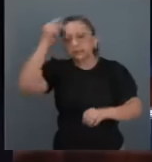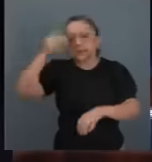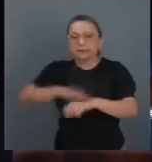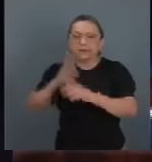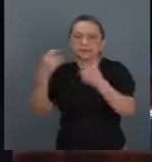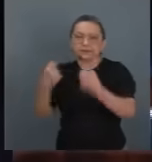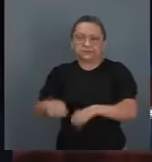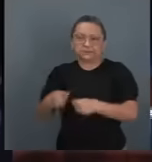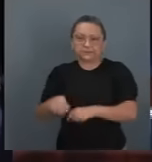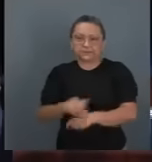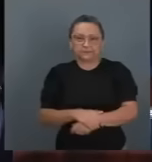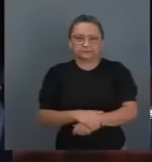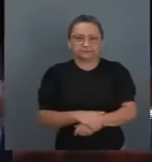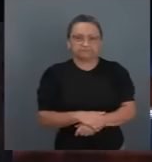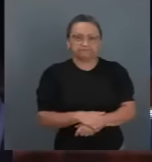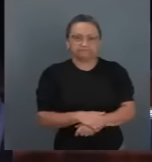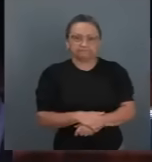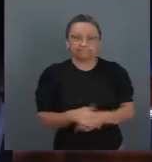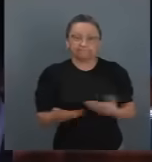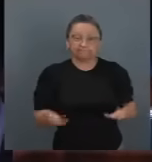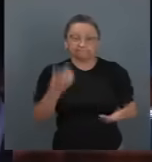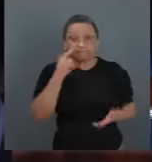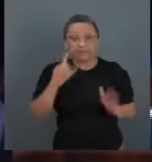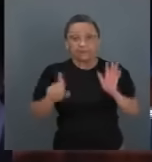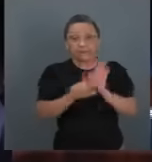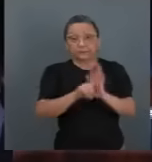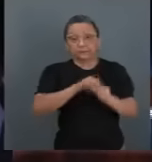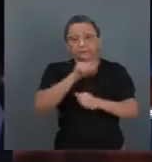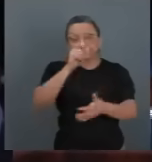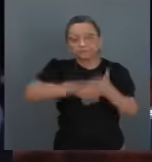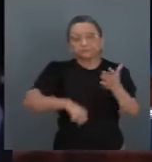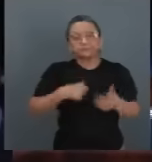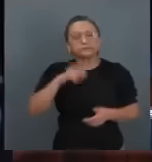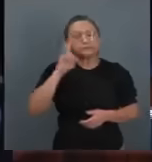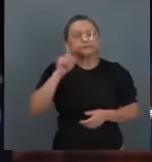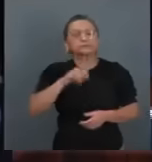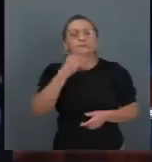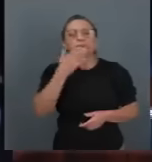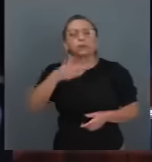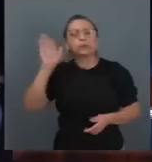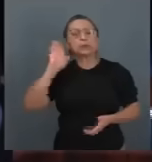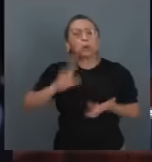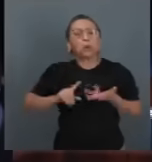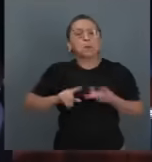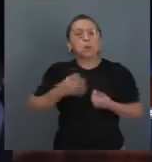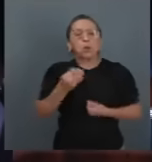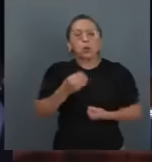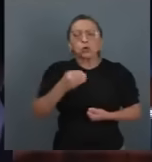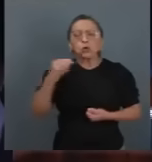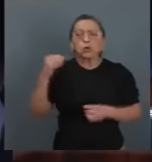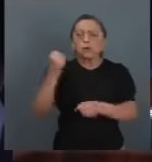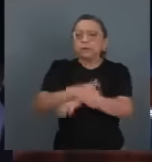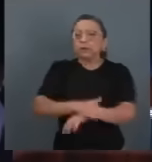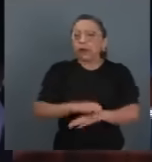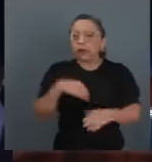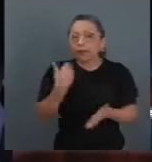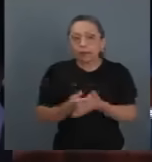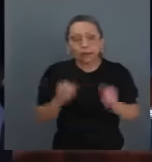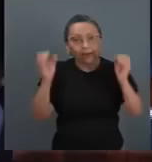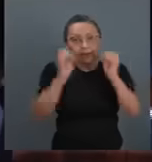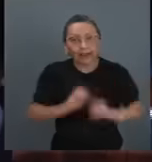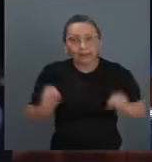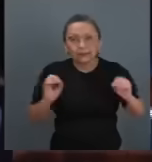precisam. Senhor presidente, a reforma trabalhista, me lembro, prometeu milhões de empregos, não foi gerado nenhum emprego na